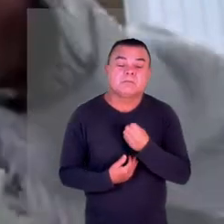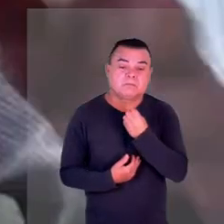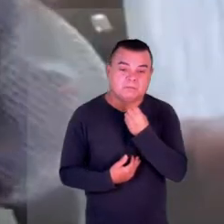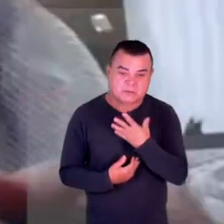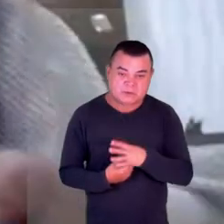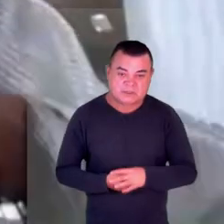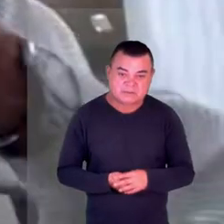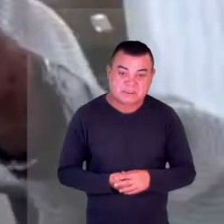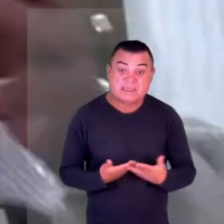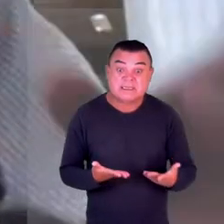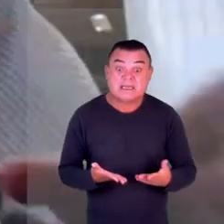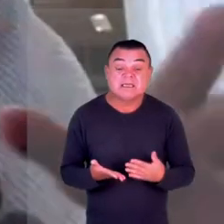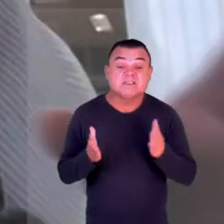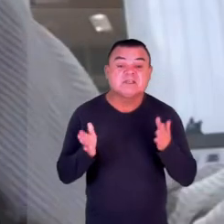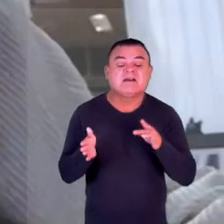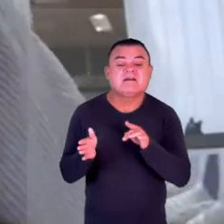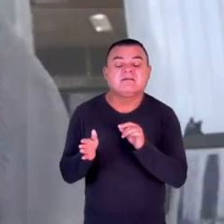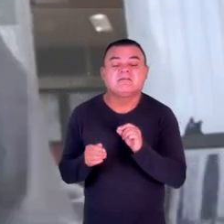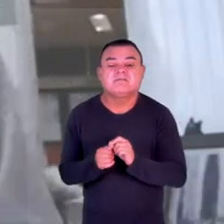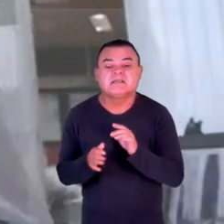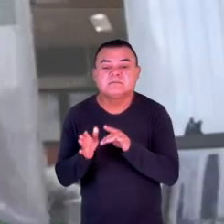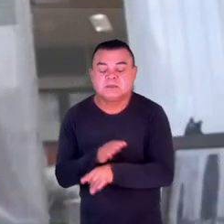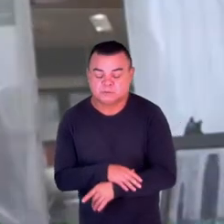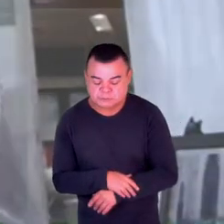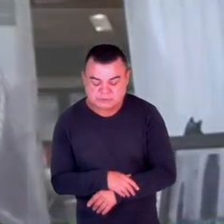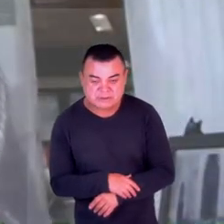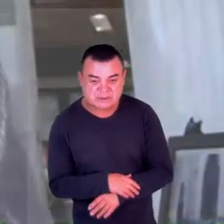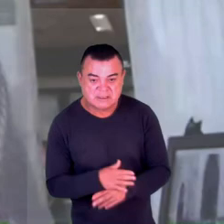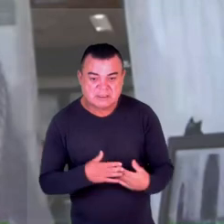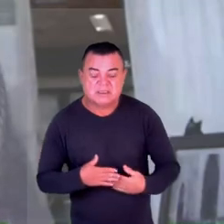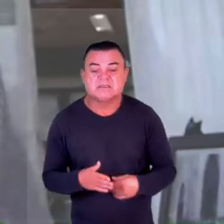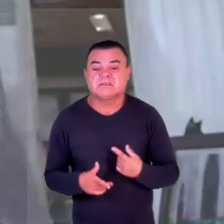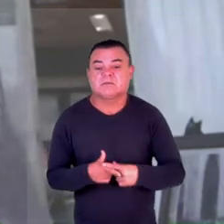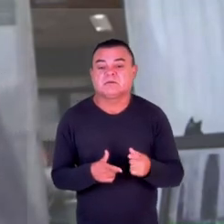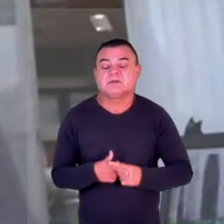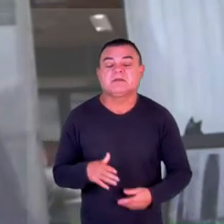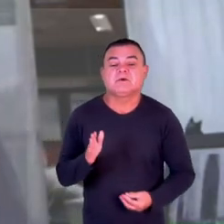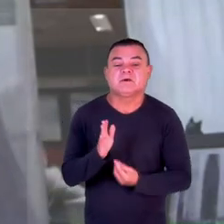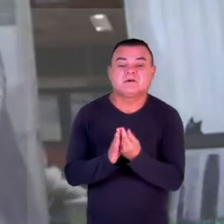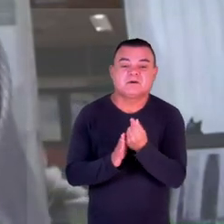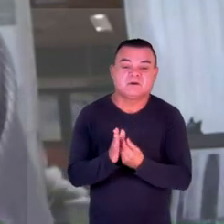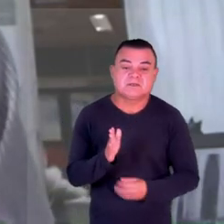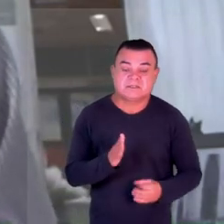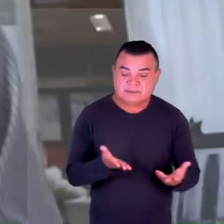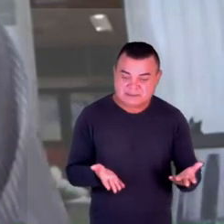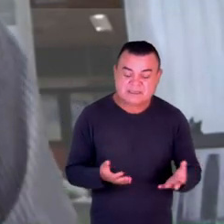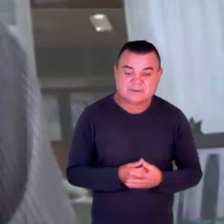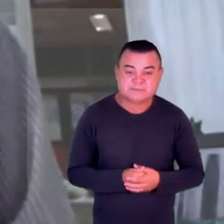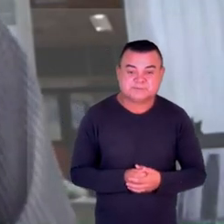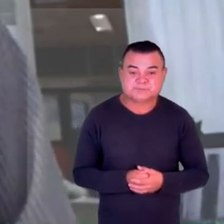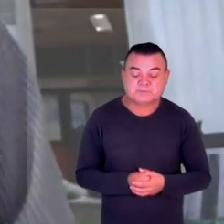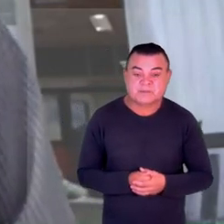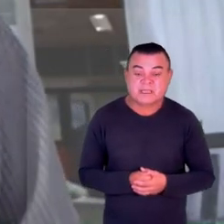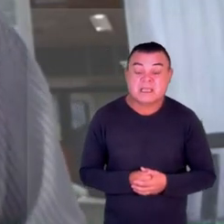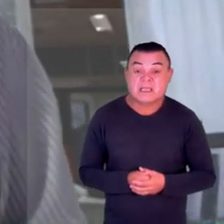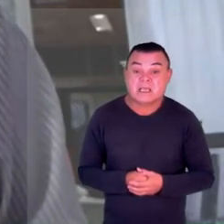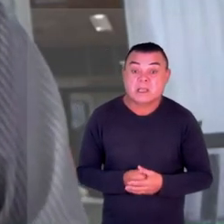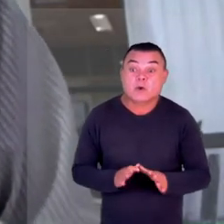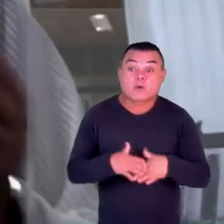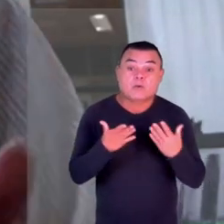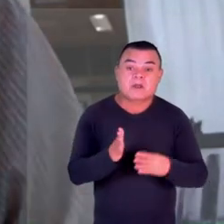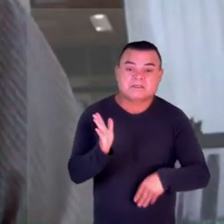acerca do da questão orçamentária etc no no que diz respeito a às medidas né